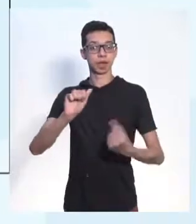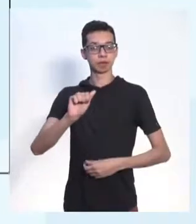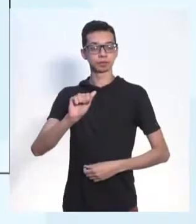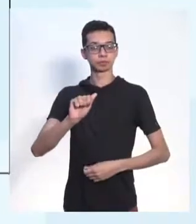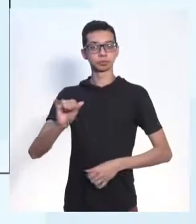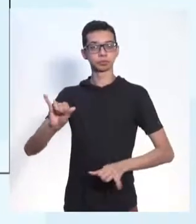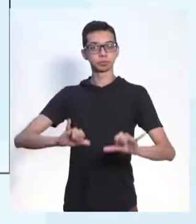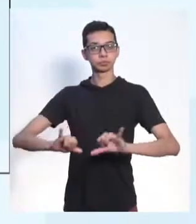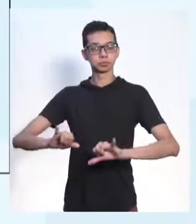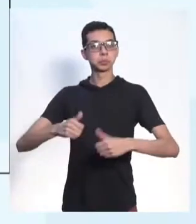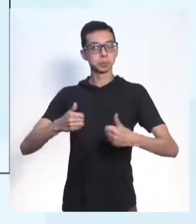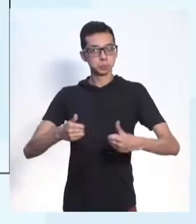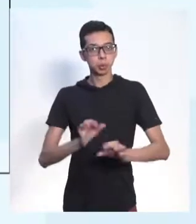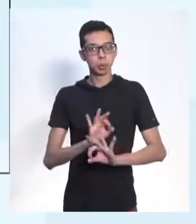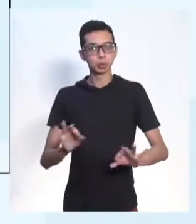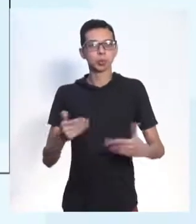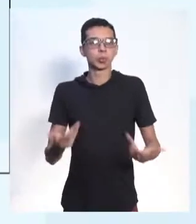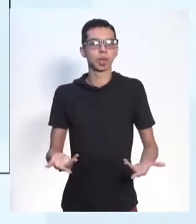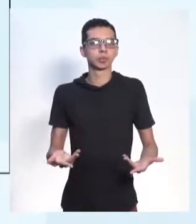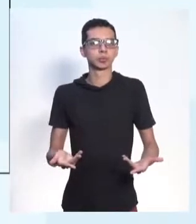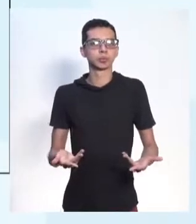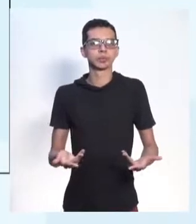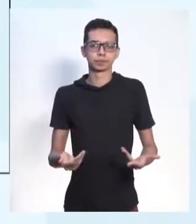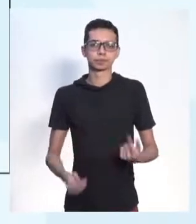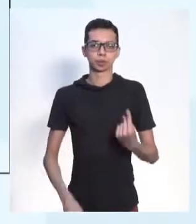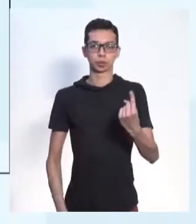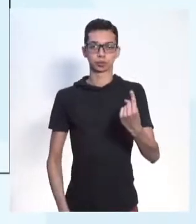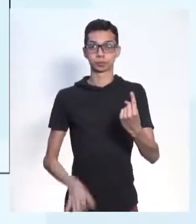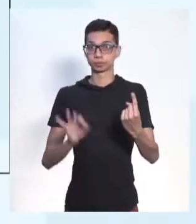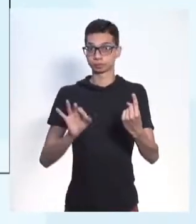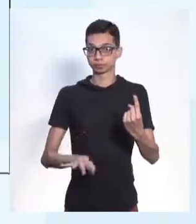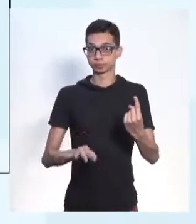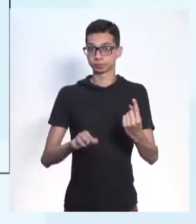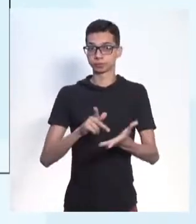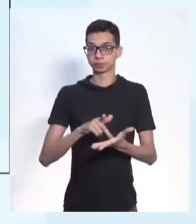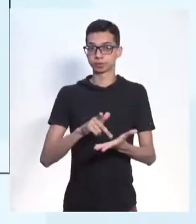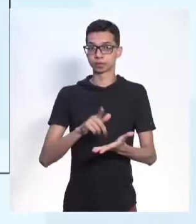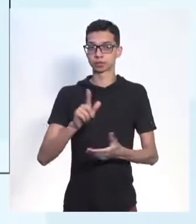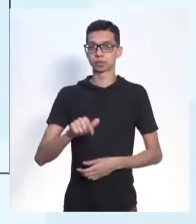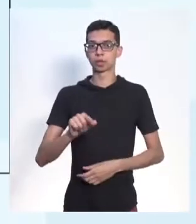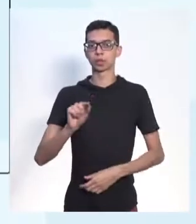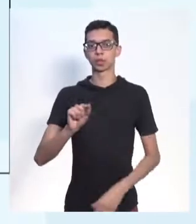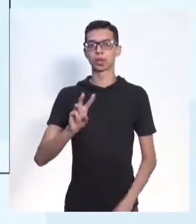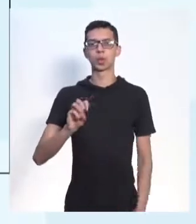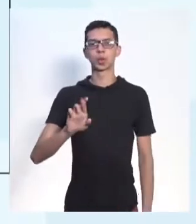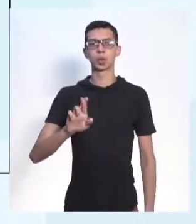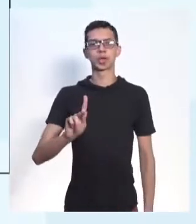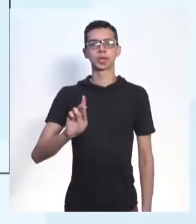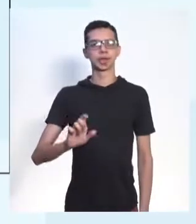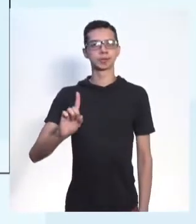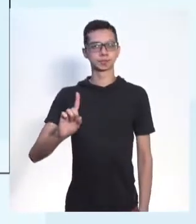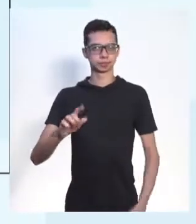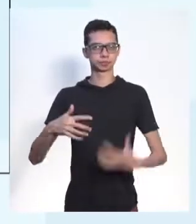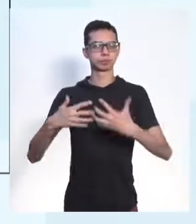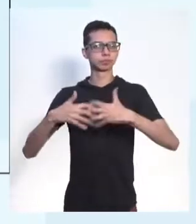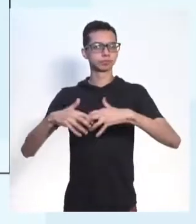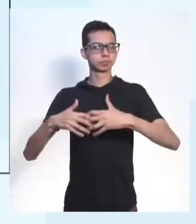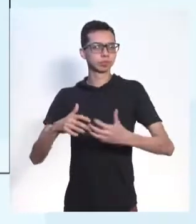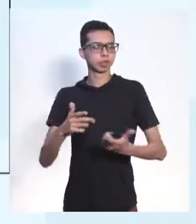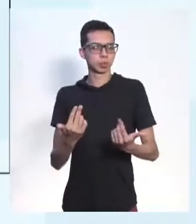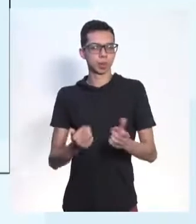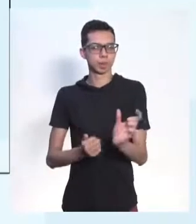poderia ser o experimento funcionou? One. Isso, the experiment worked. Então, funcionou, worked.